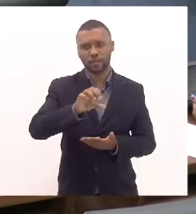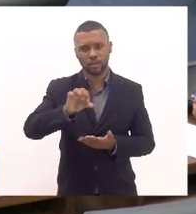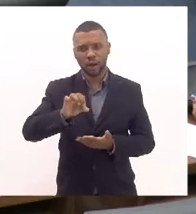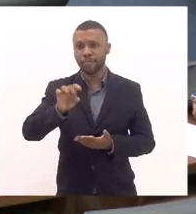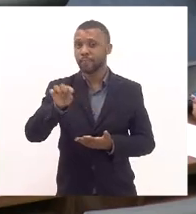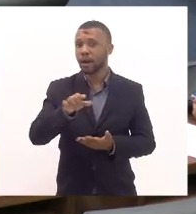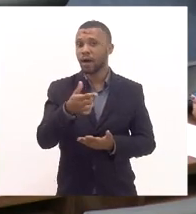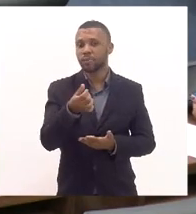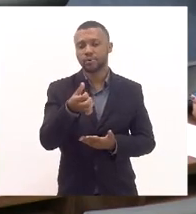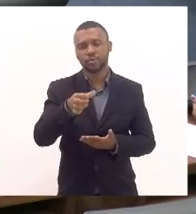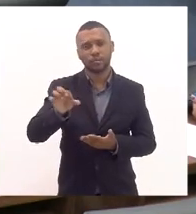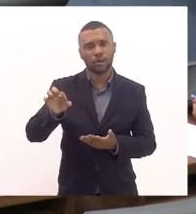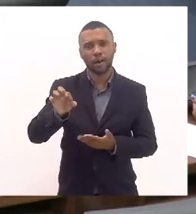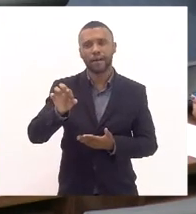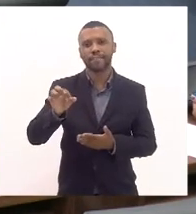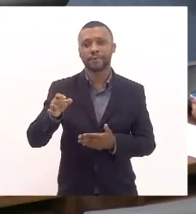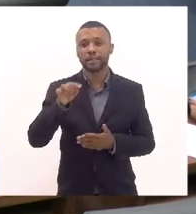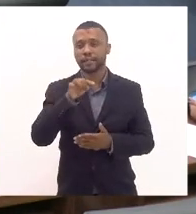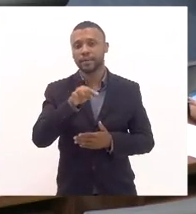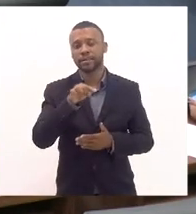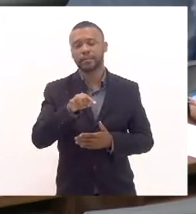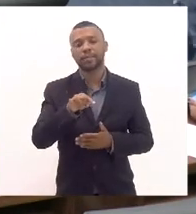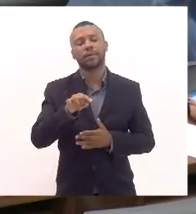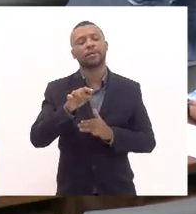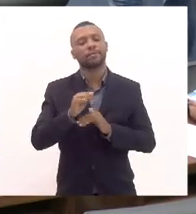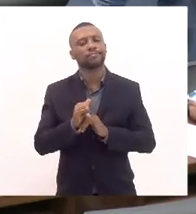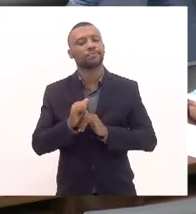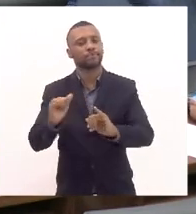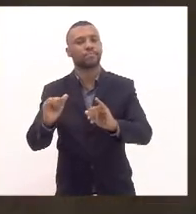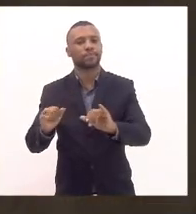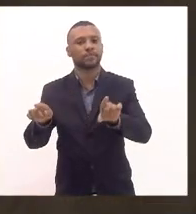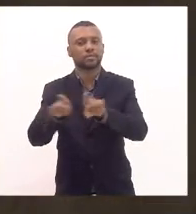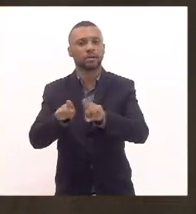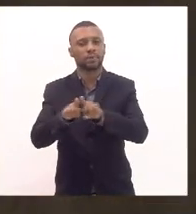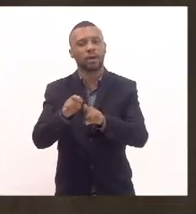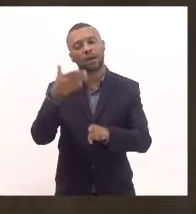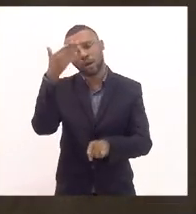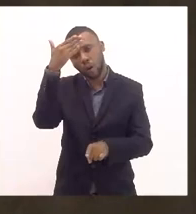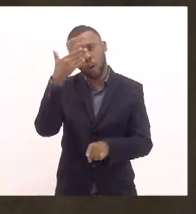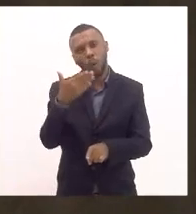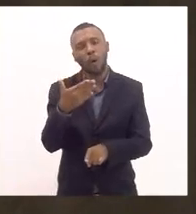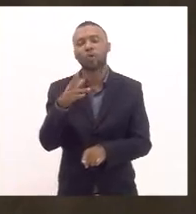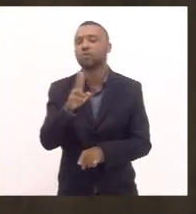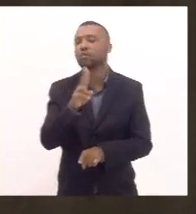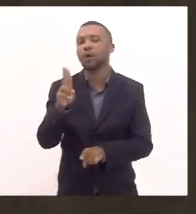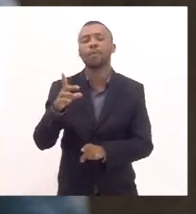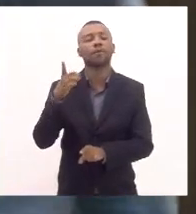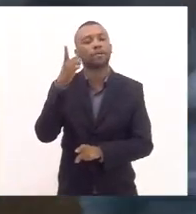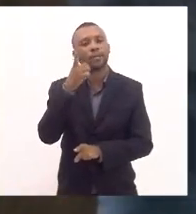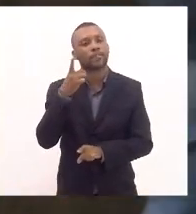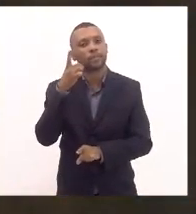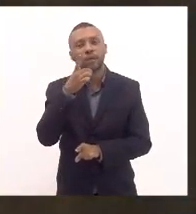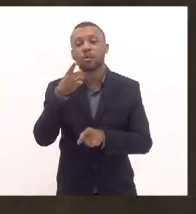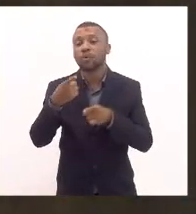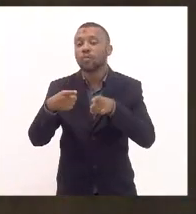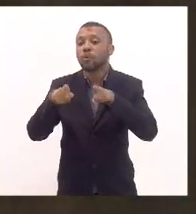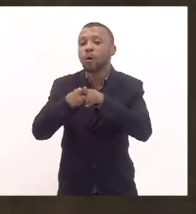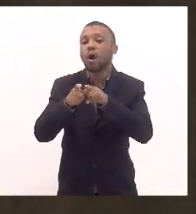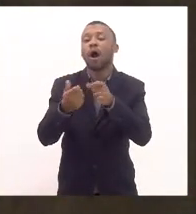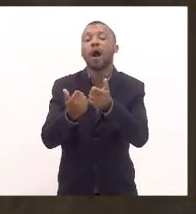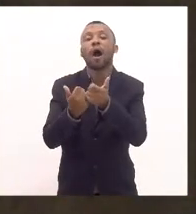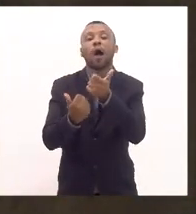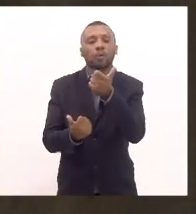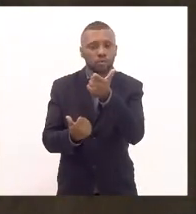2019 e nessa publicação a ponte também o nome do deputado mais canela como o